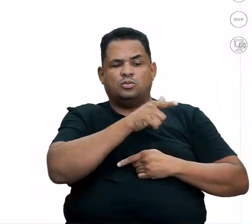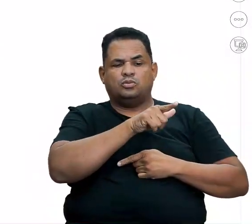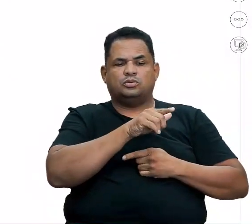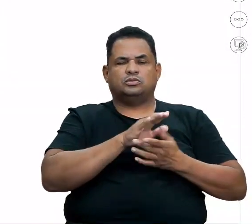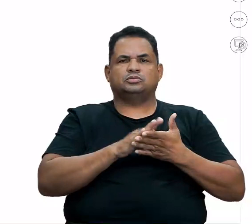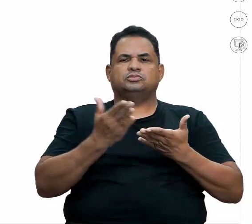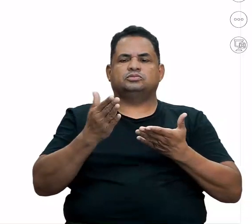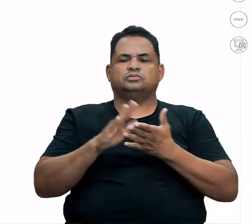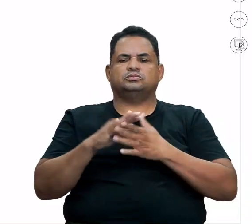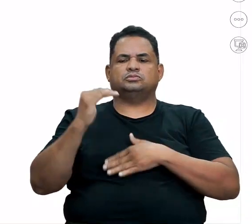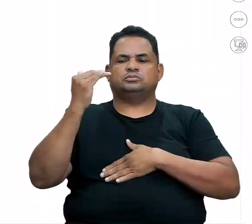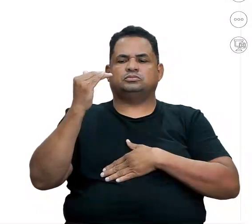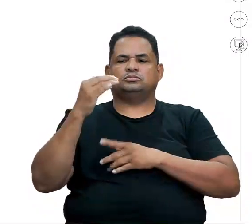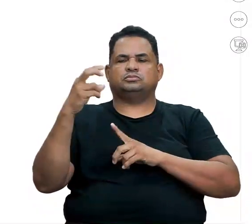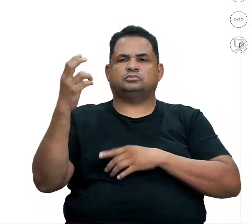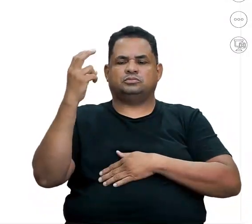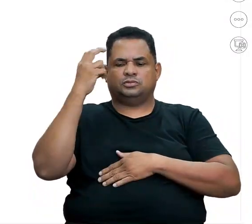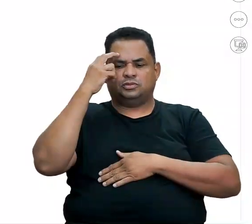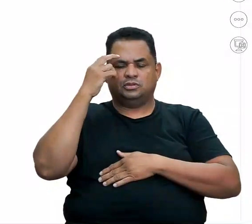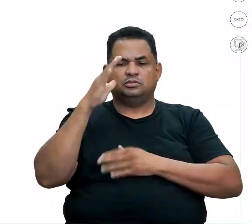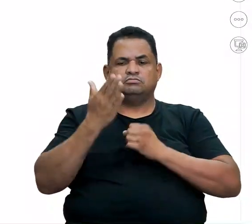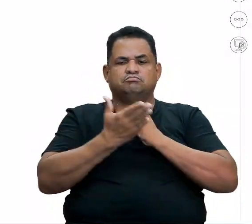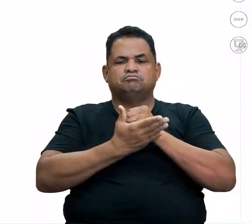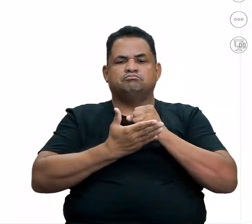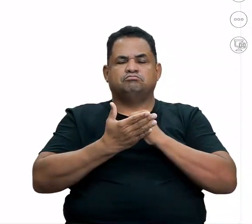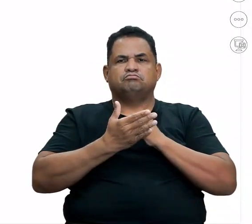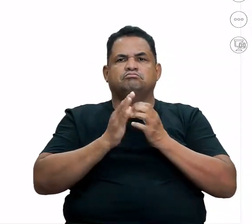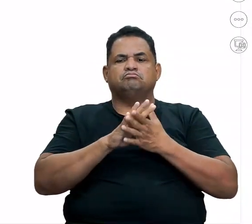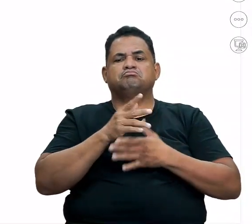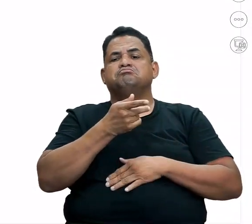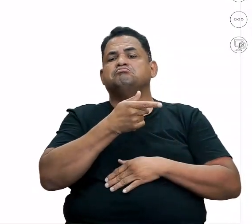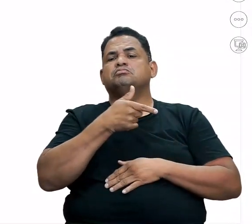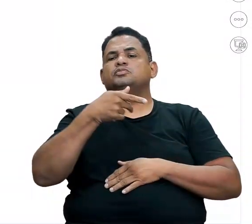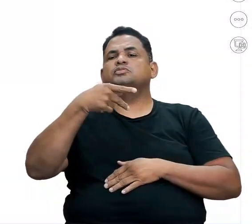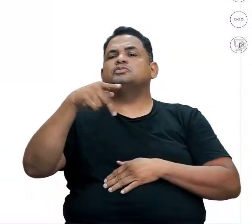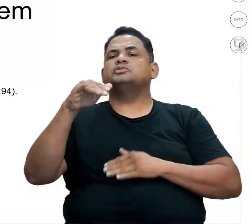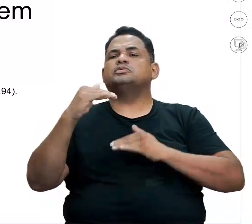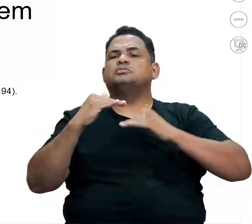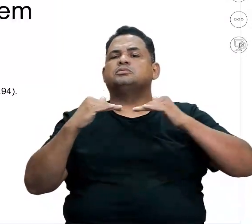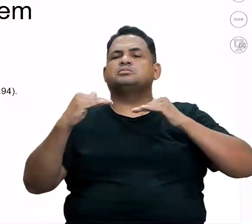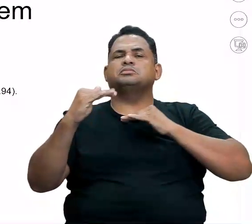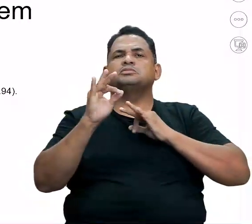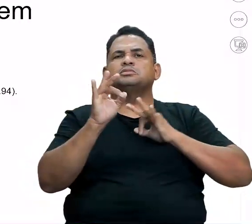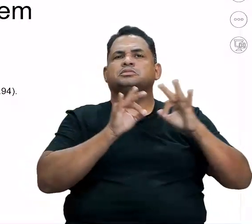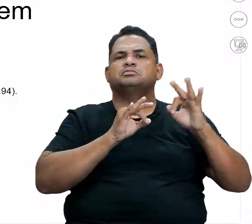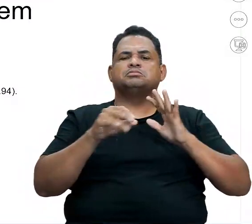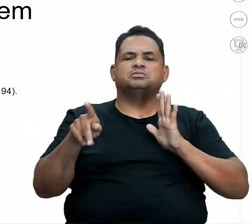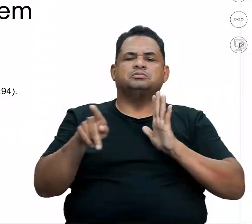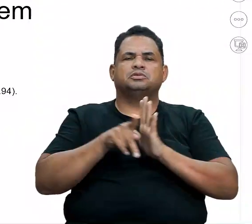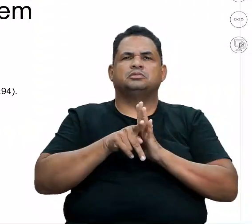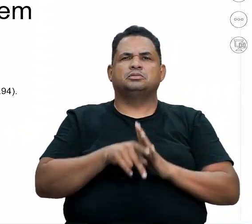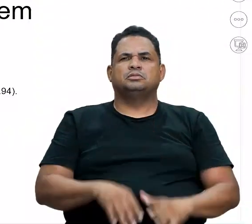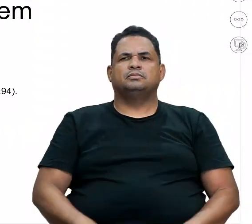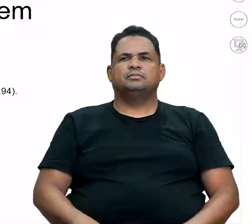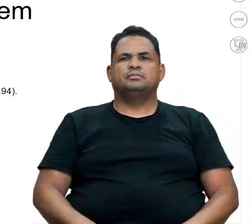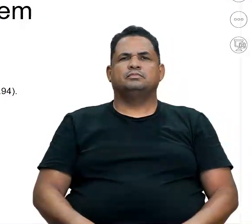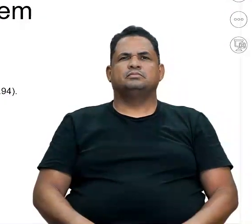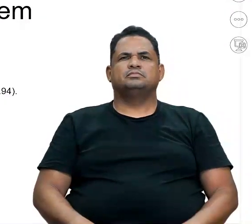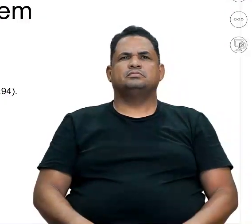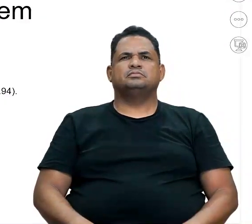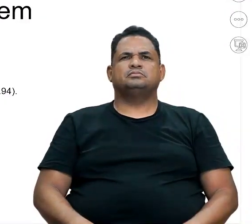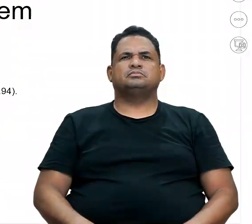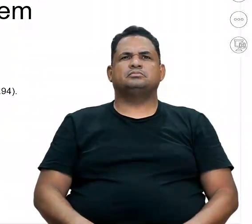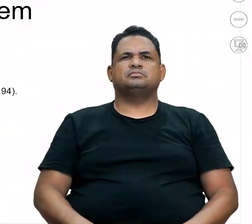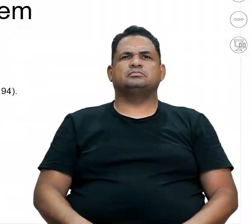outras culturas baseadas nos seus padrões, baseadas nos padrões construídos por elas, né? Então, o